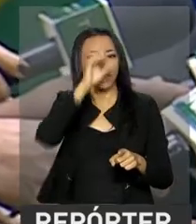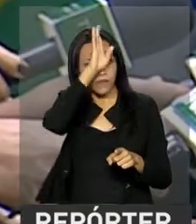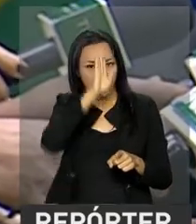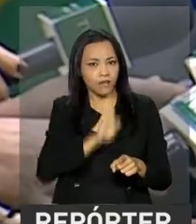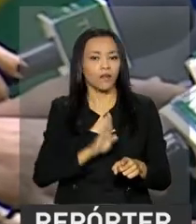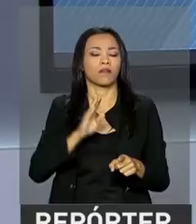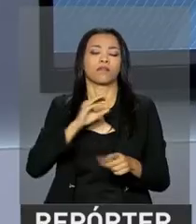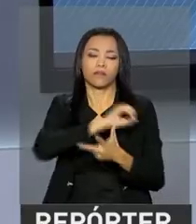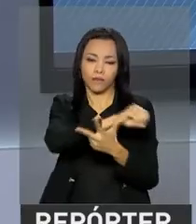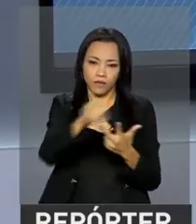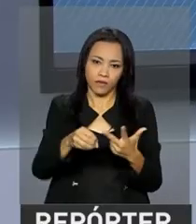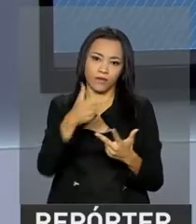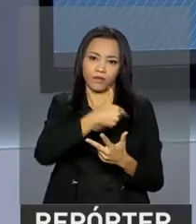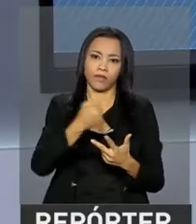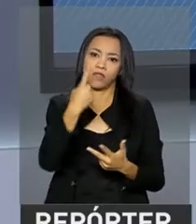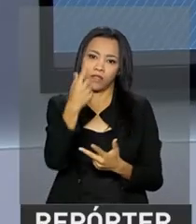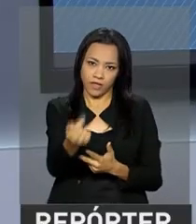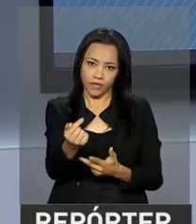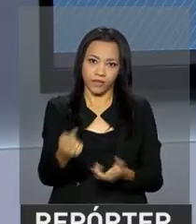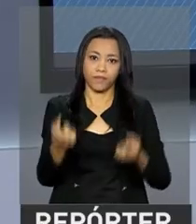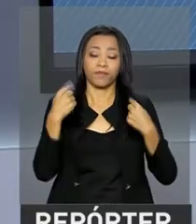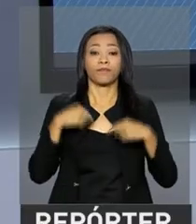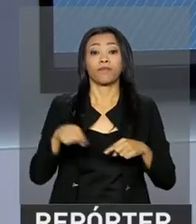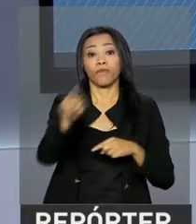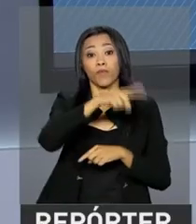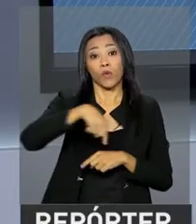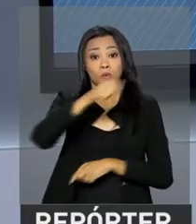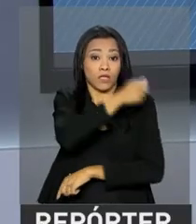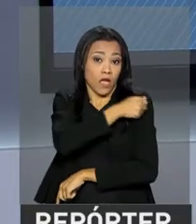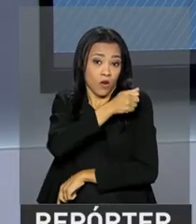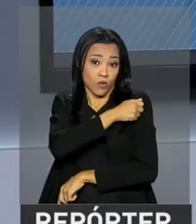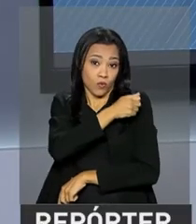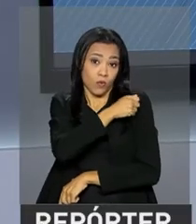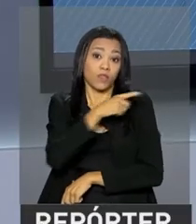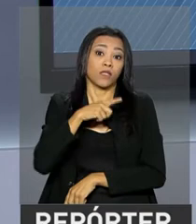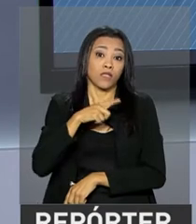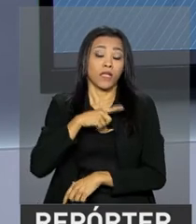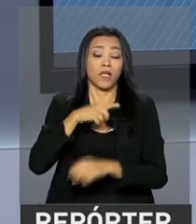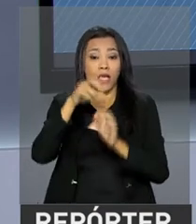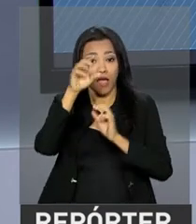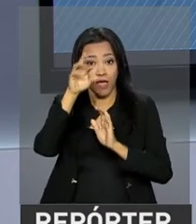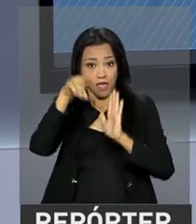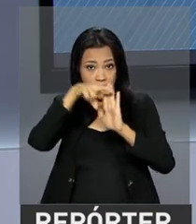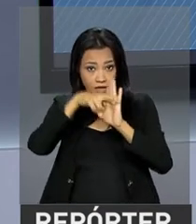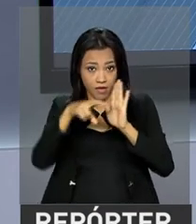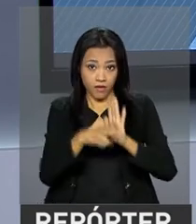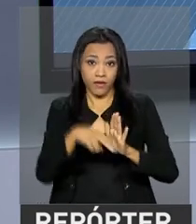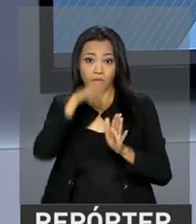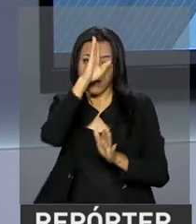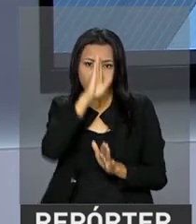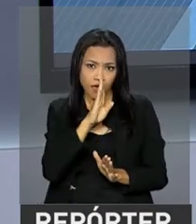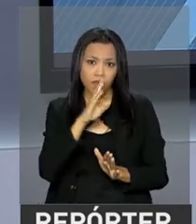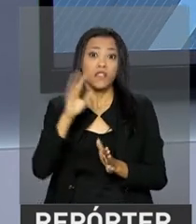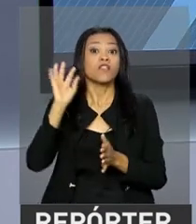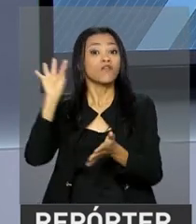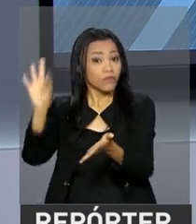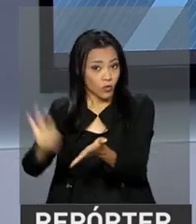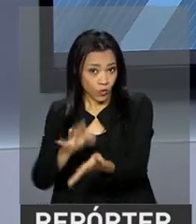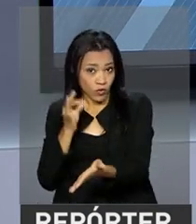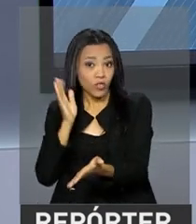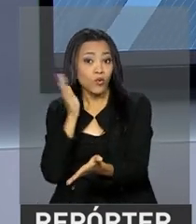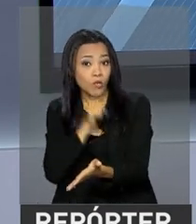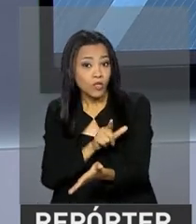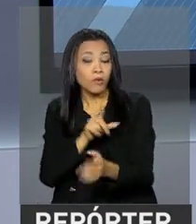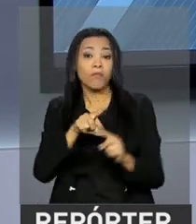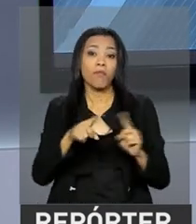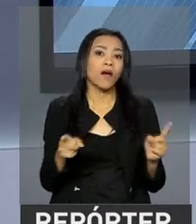2017 os alunos que se enquadram nas regras de gratuidade e fizeram inscrição mas não conseguiram a